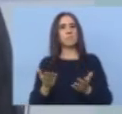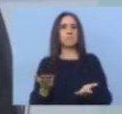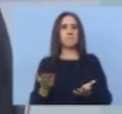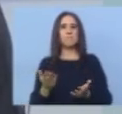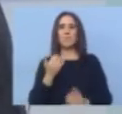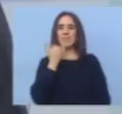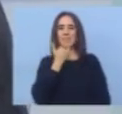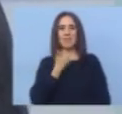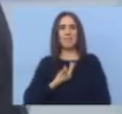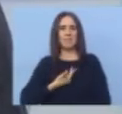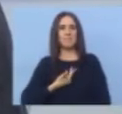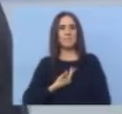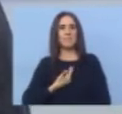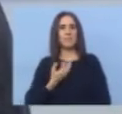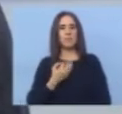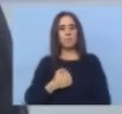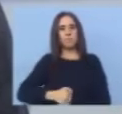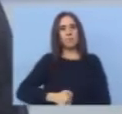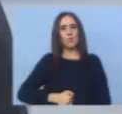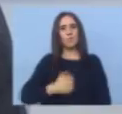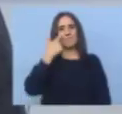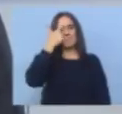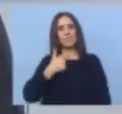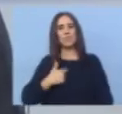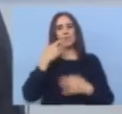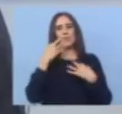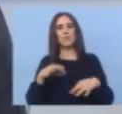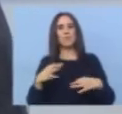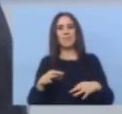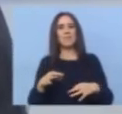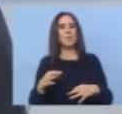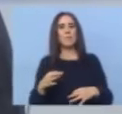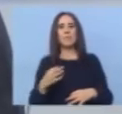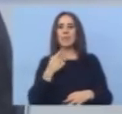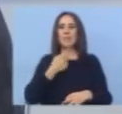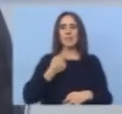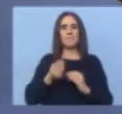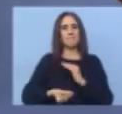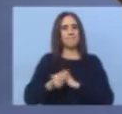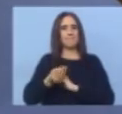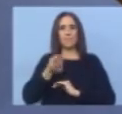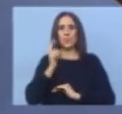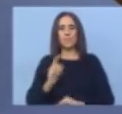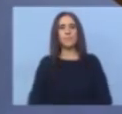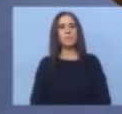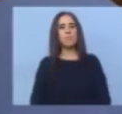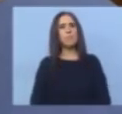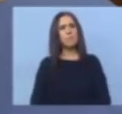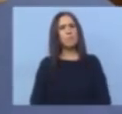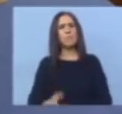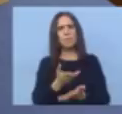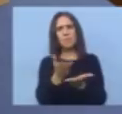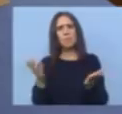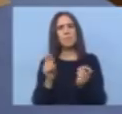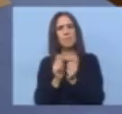há alegria e que, no fundo, ser católico é ser uma pessoa normal e não é um ser estranho. A vossa intervenção e a vossa ação é